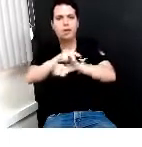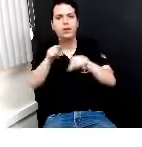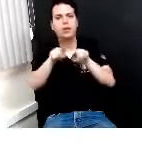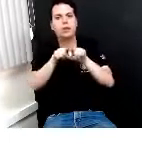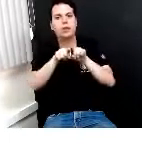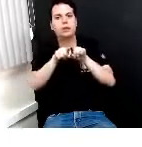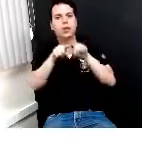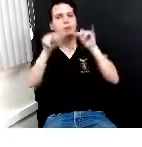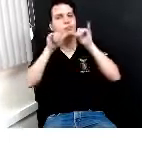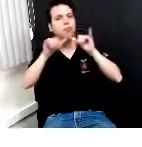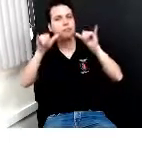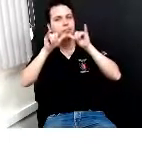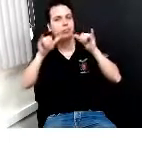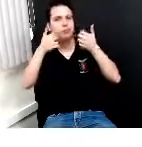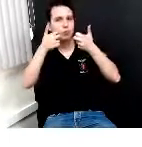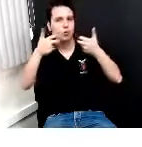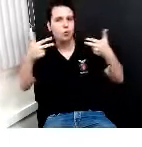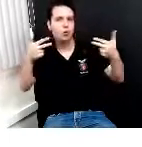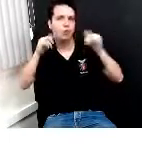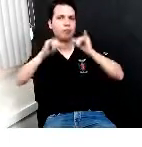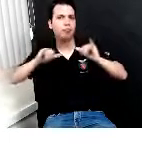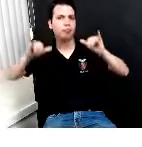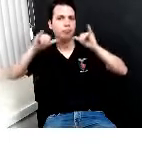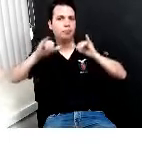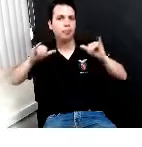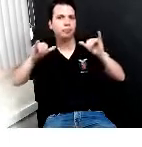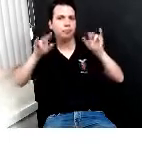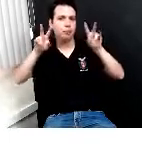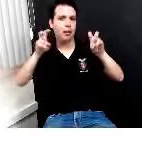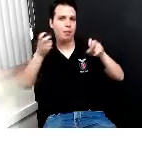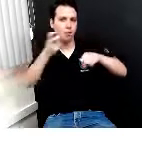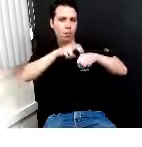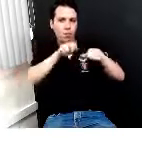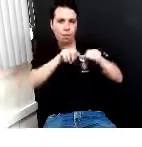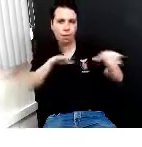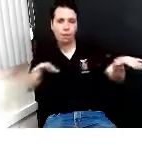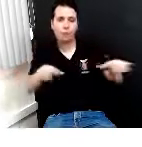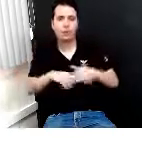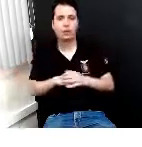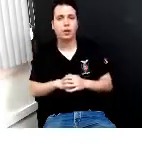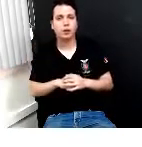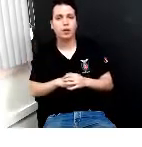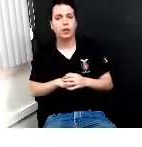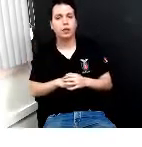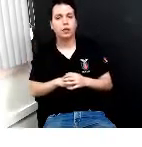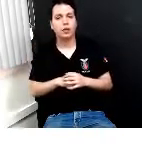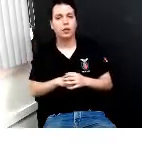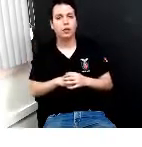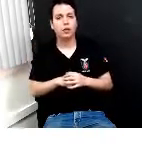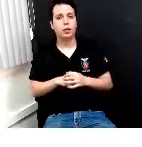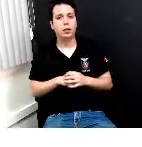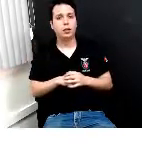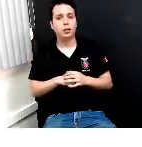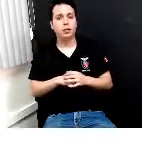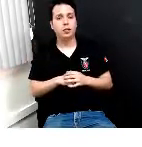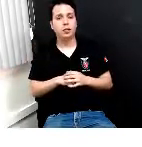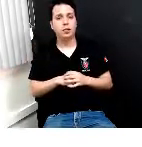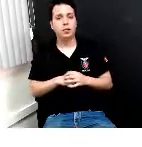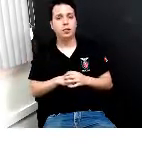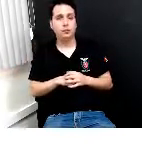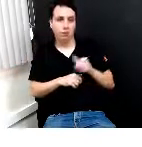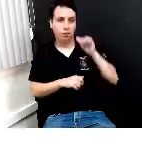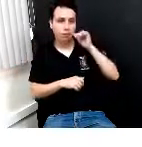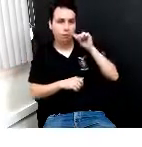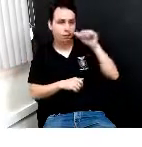está, de certa forma, sendo vinculada à questão do coronavírus. Foi muito esclarecedora a fala realizada